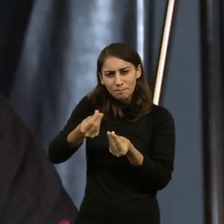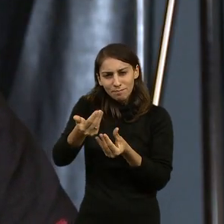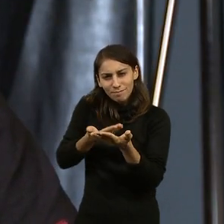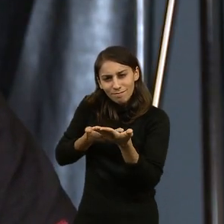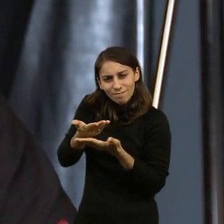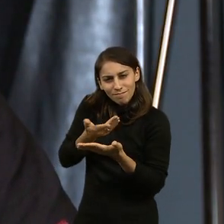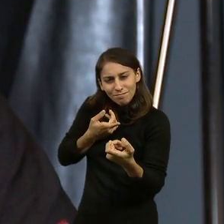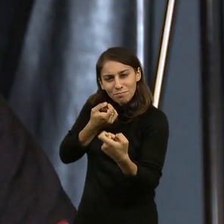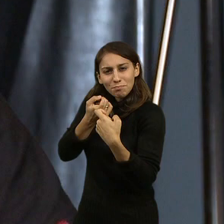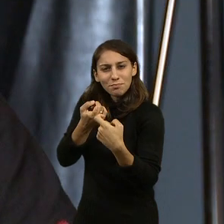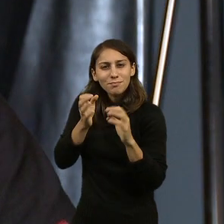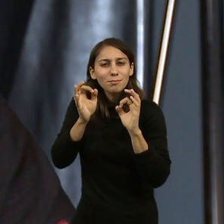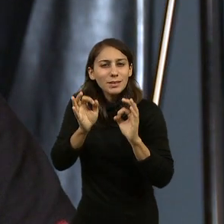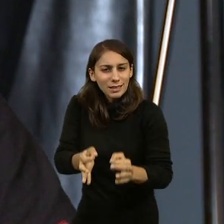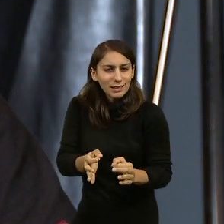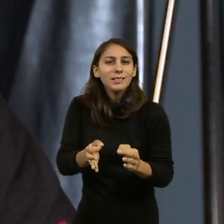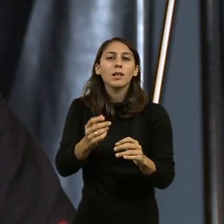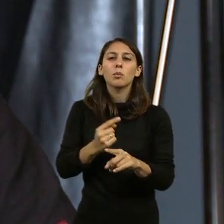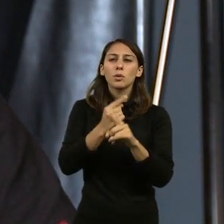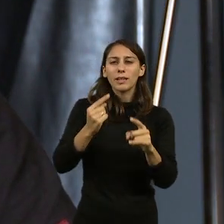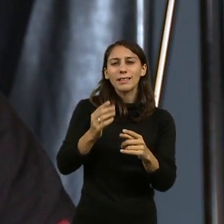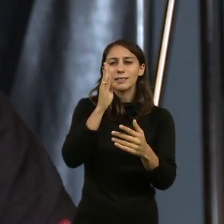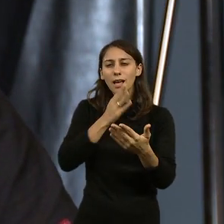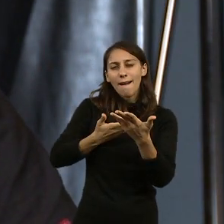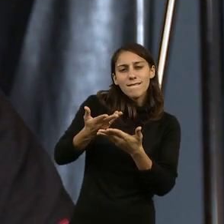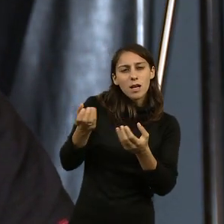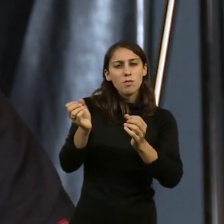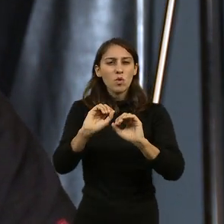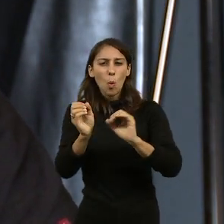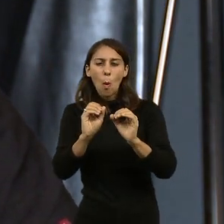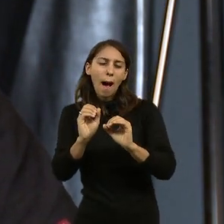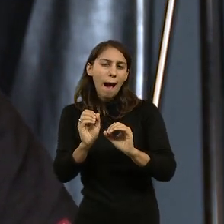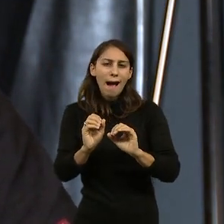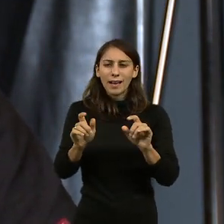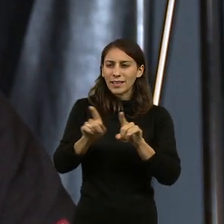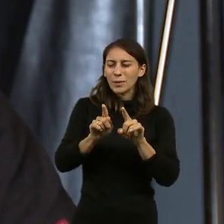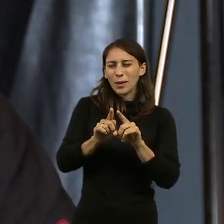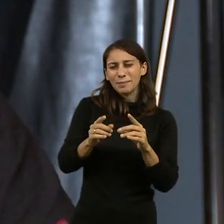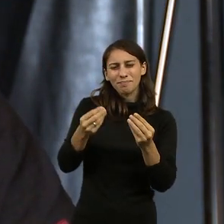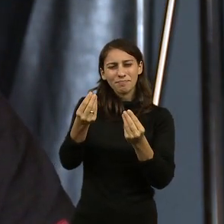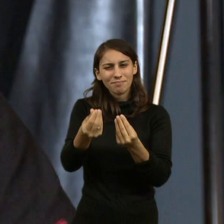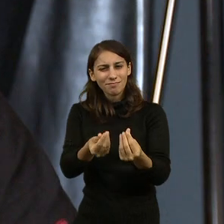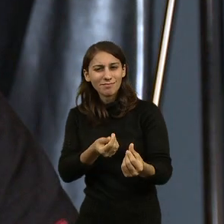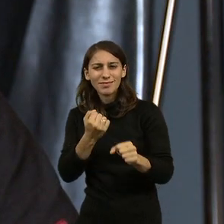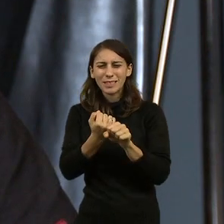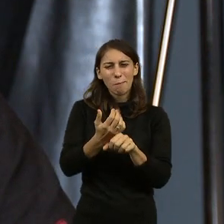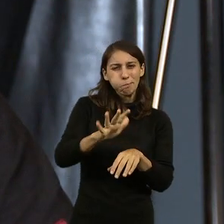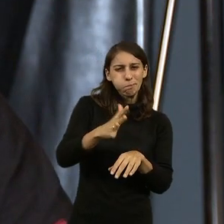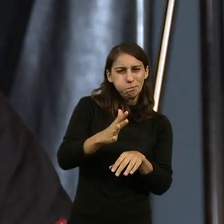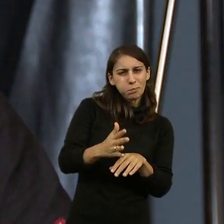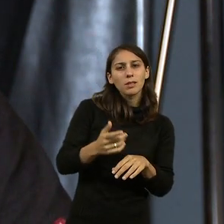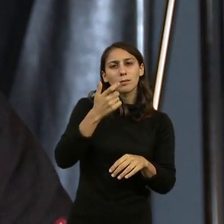patamar, porque senão é complicado depois a interação. São 5, 10 minutos depois da pessoa chegar, já estamos a